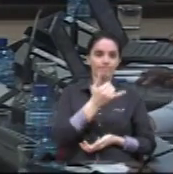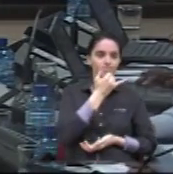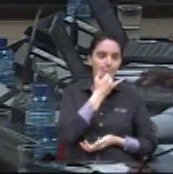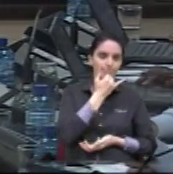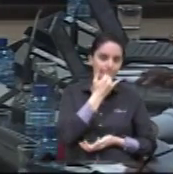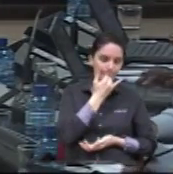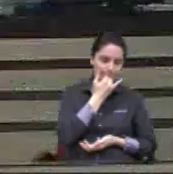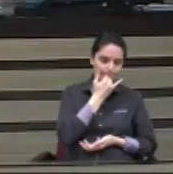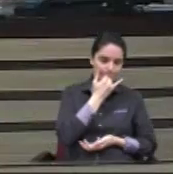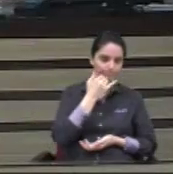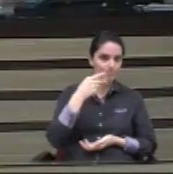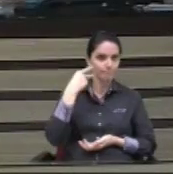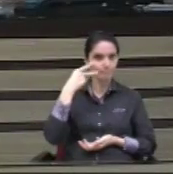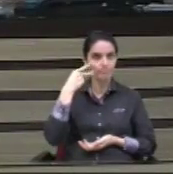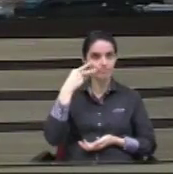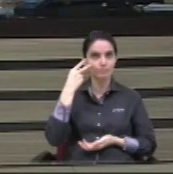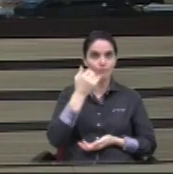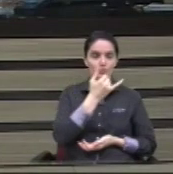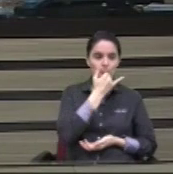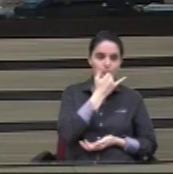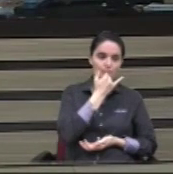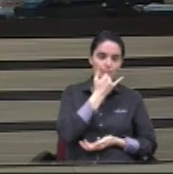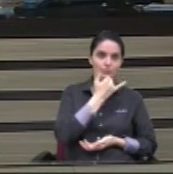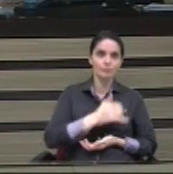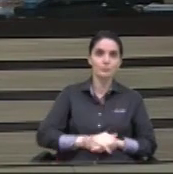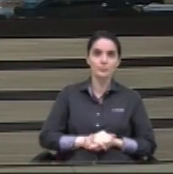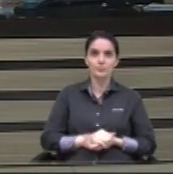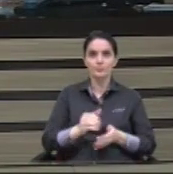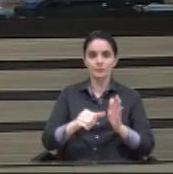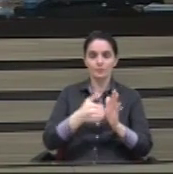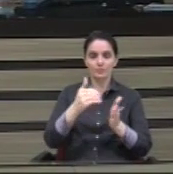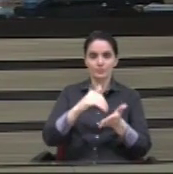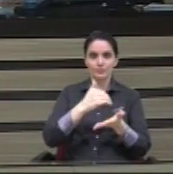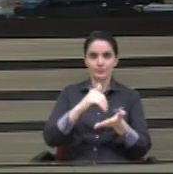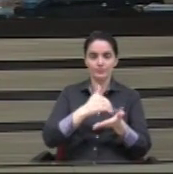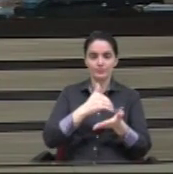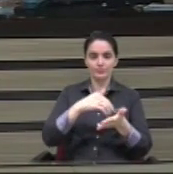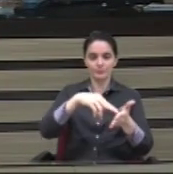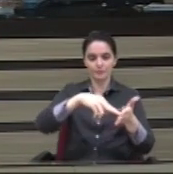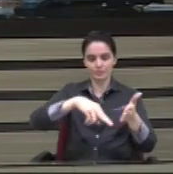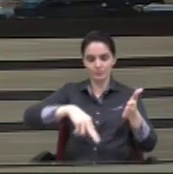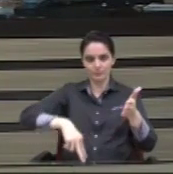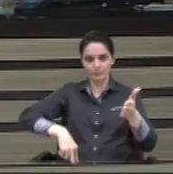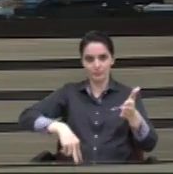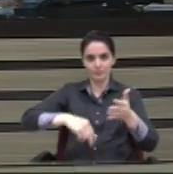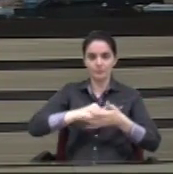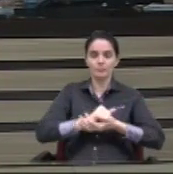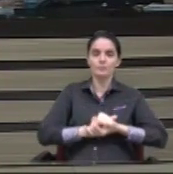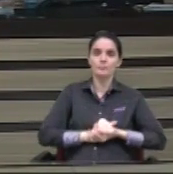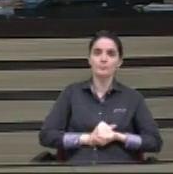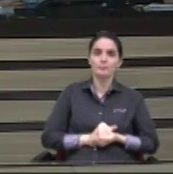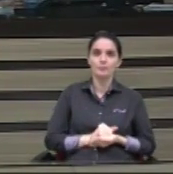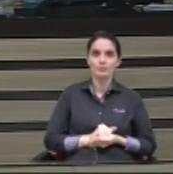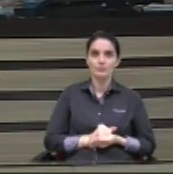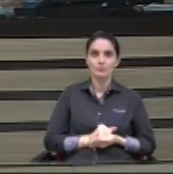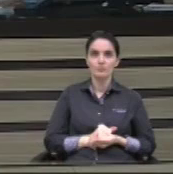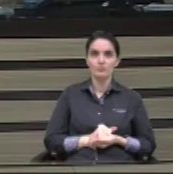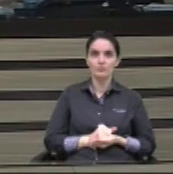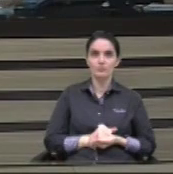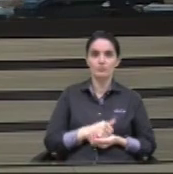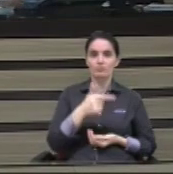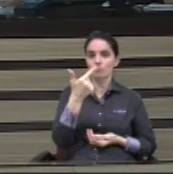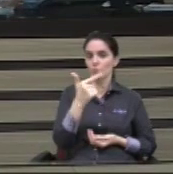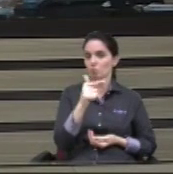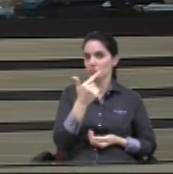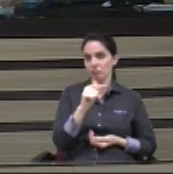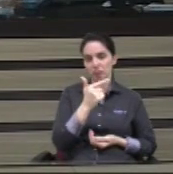Me desculpe, vereador. Me desculpe. Ao primeiro secretário para a leitura das matérias. Não há